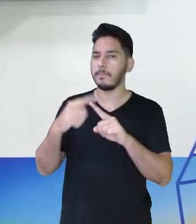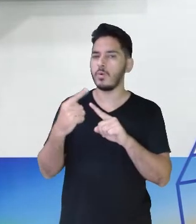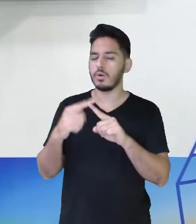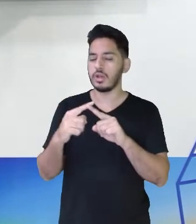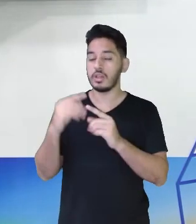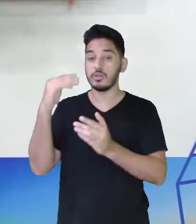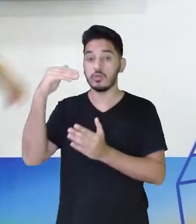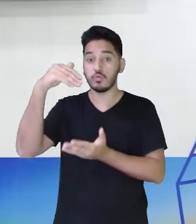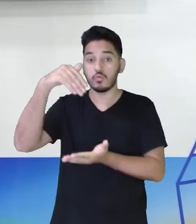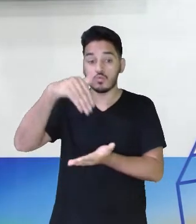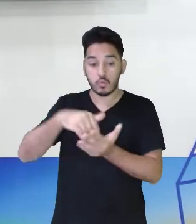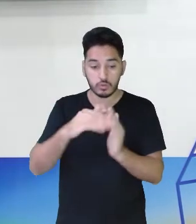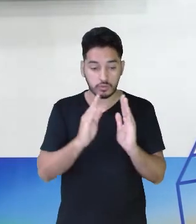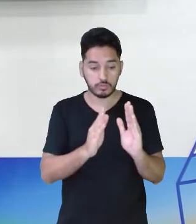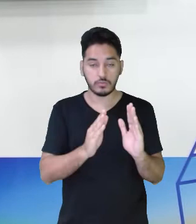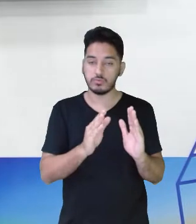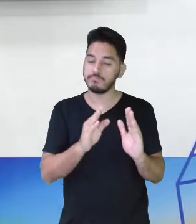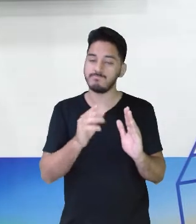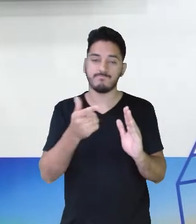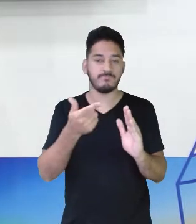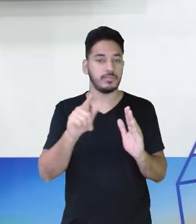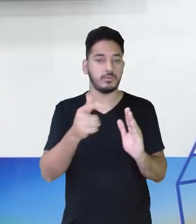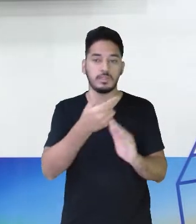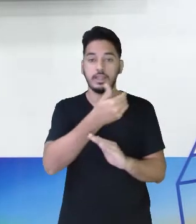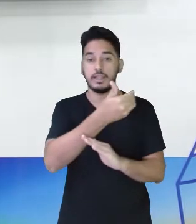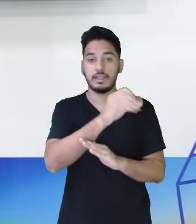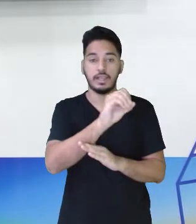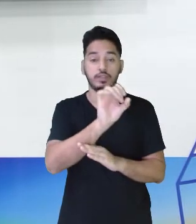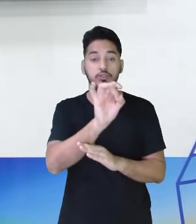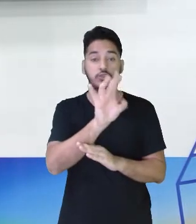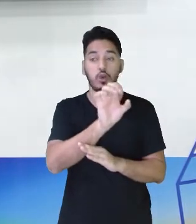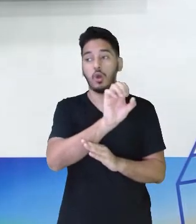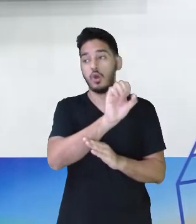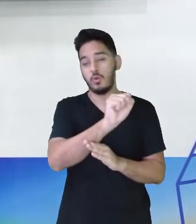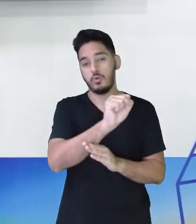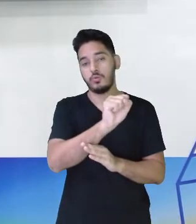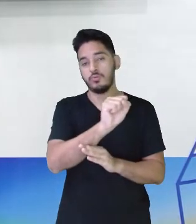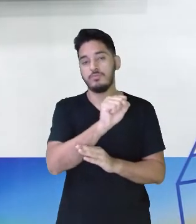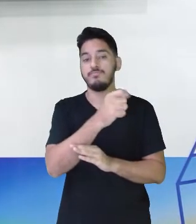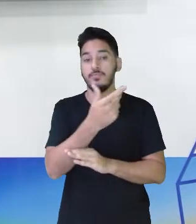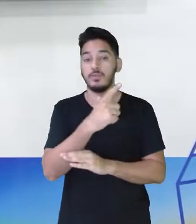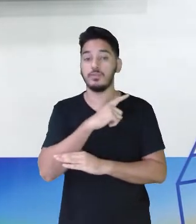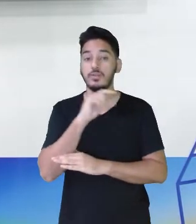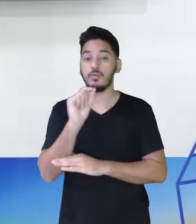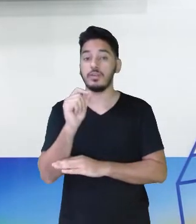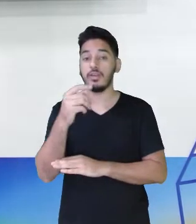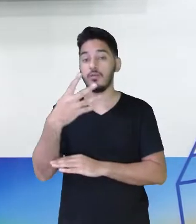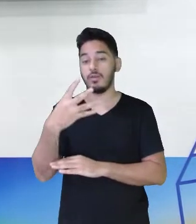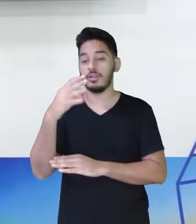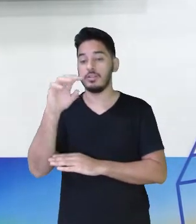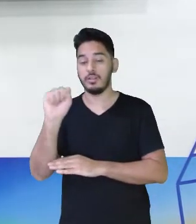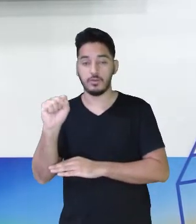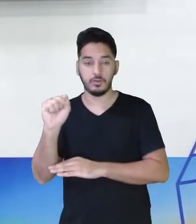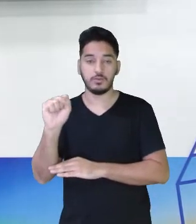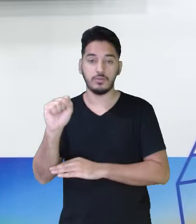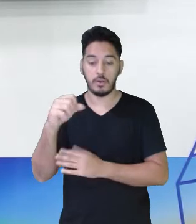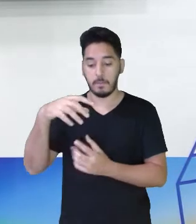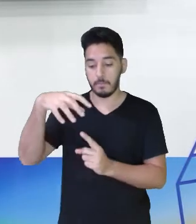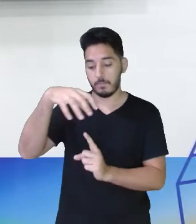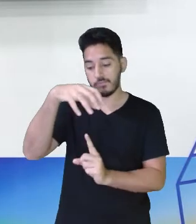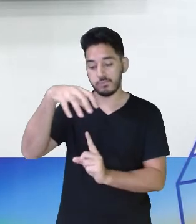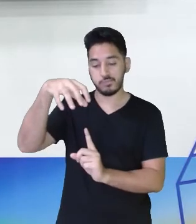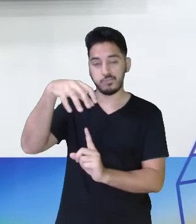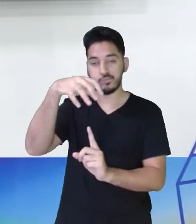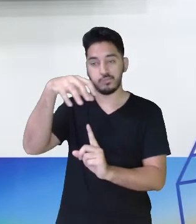último agrupamento eu não tenho as 10 unidades, tá? Então, eu tenho a minha unidade aqui, os 8